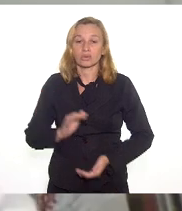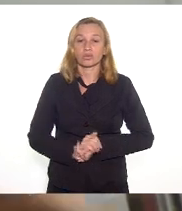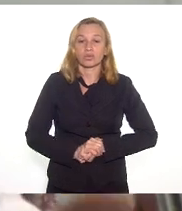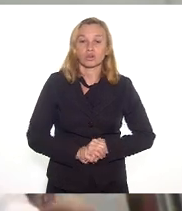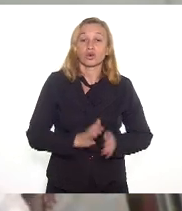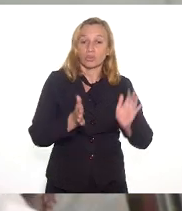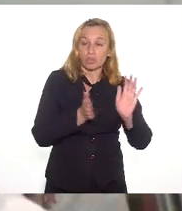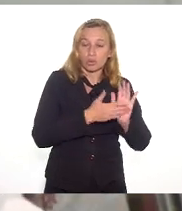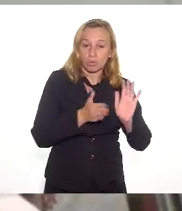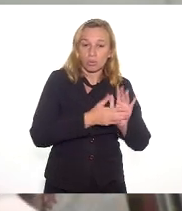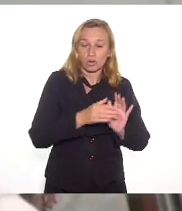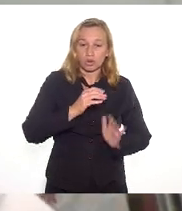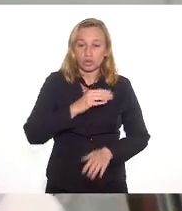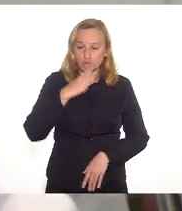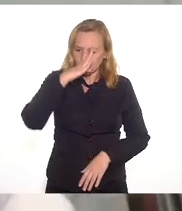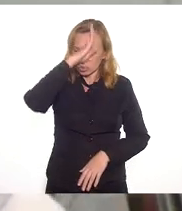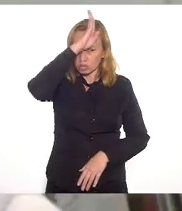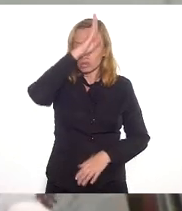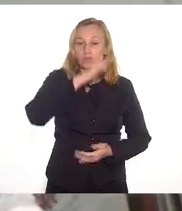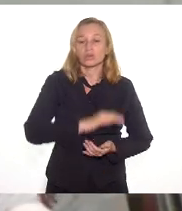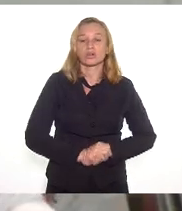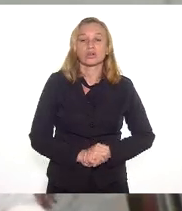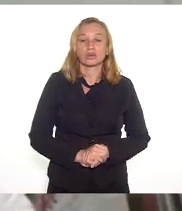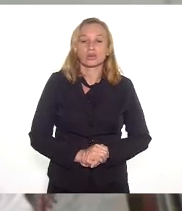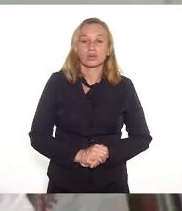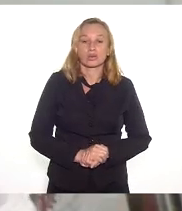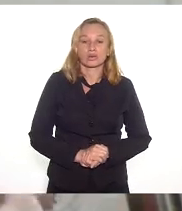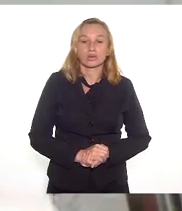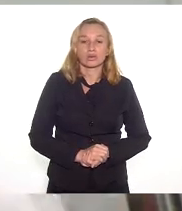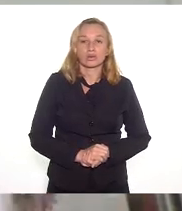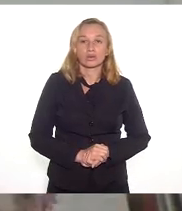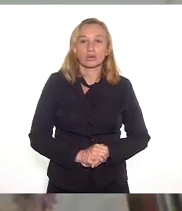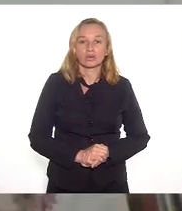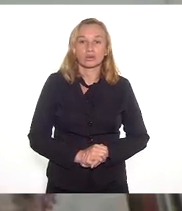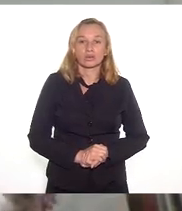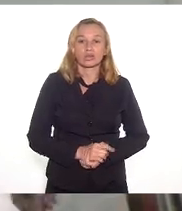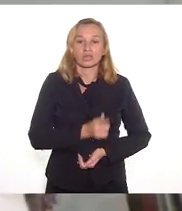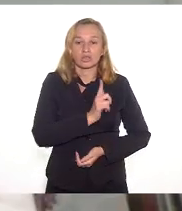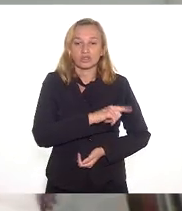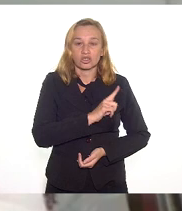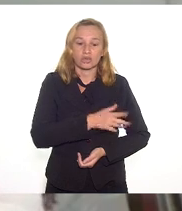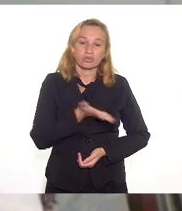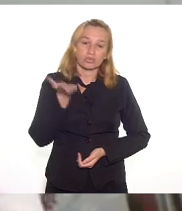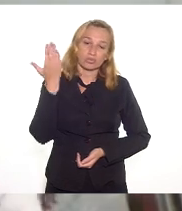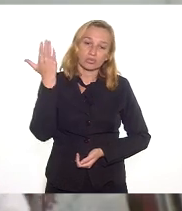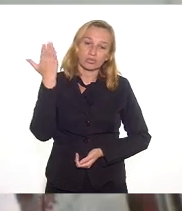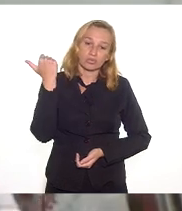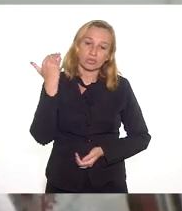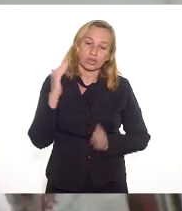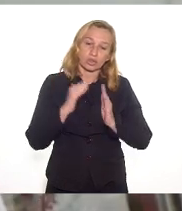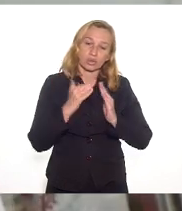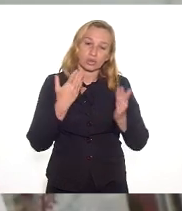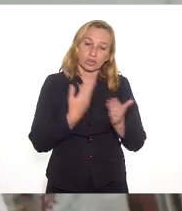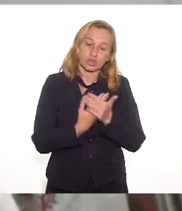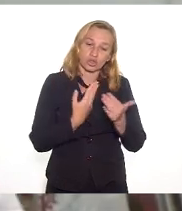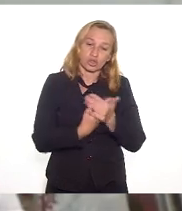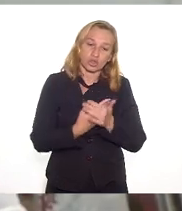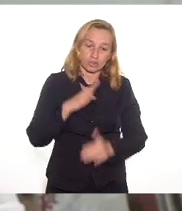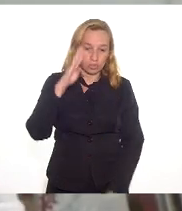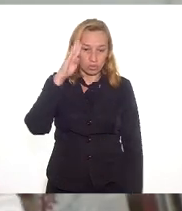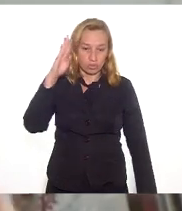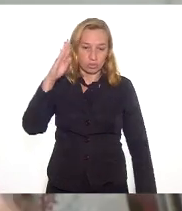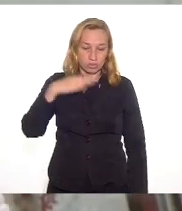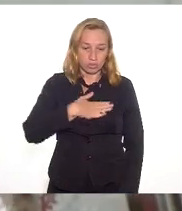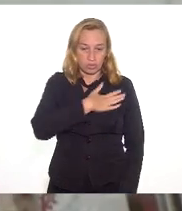pelo presidente Jair Bolsonaro, e estabeleceu ainda na gestão anterior um colégio cívico-militar nos